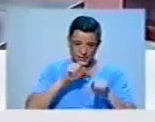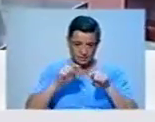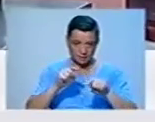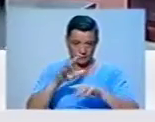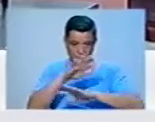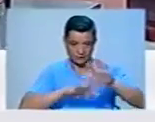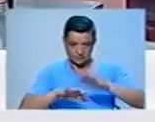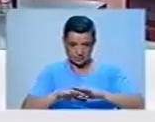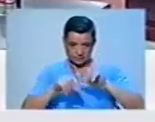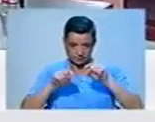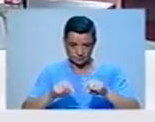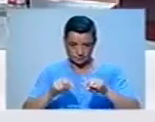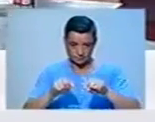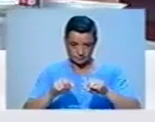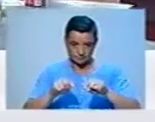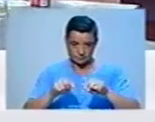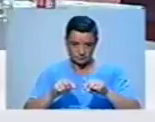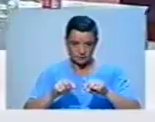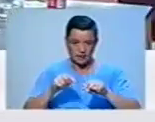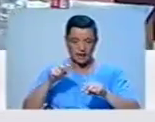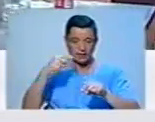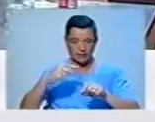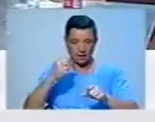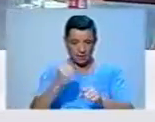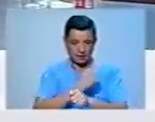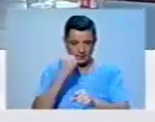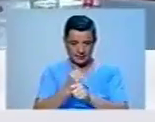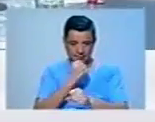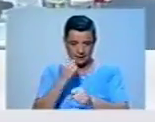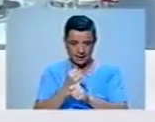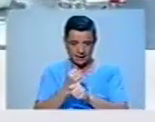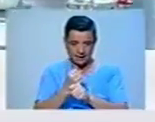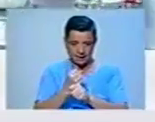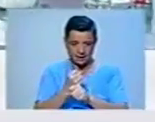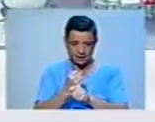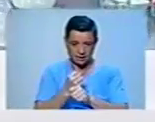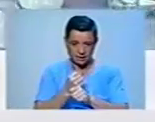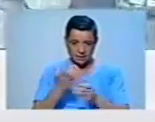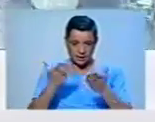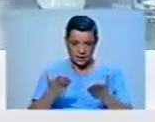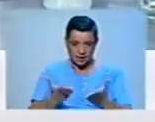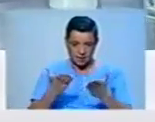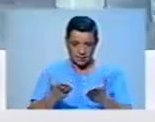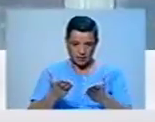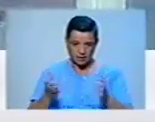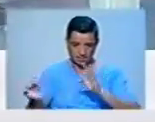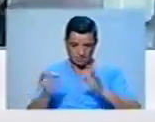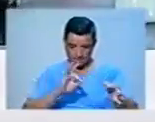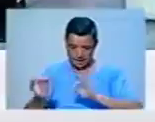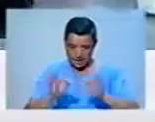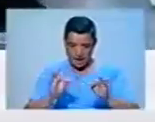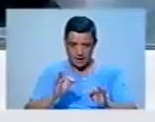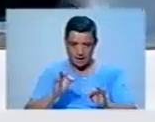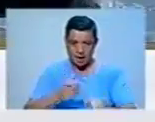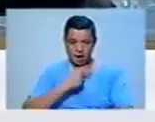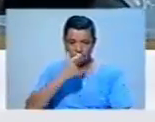fui fazendo, e é com esse que, vamos trabalhar, e é esse que eu vou utilizar agora então para preparar os meus pastéis. Ui,